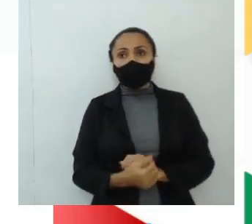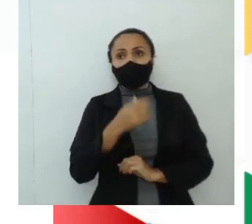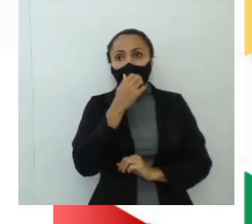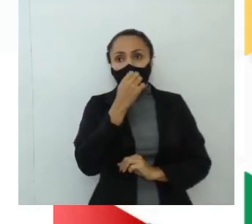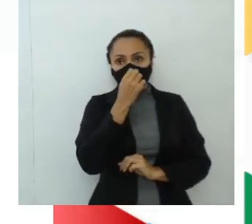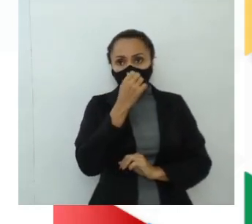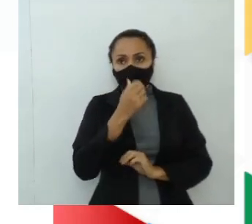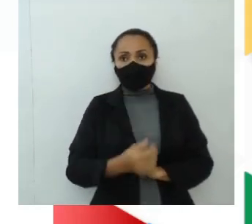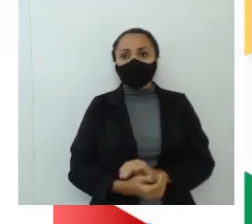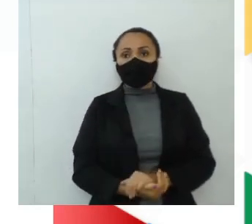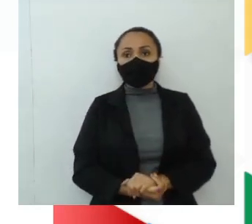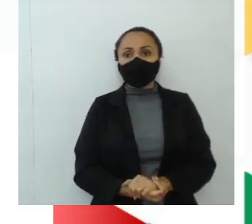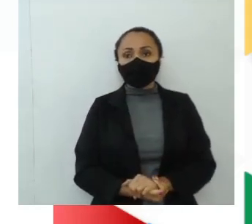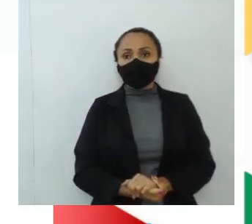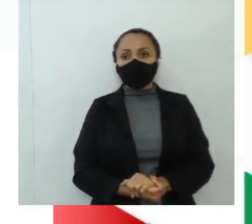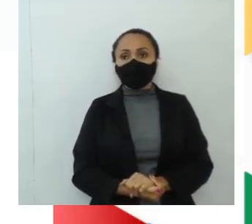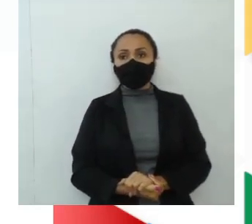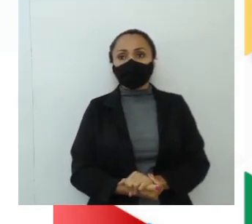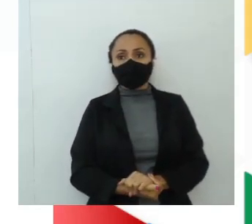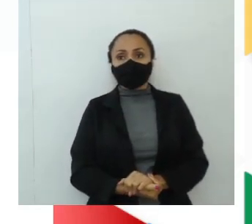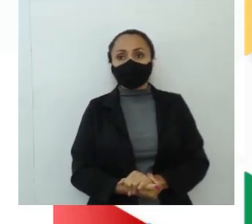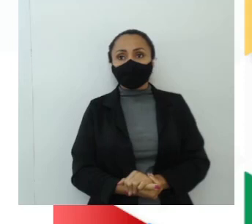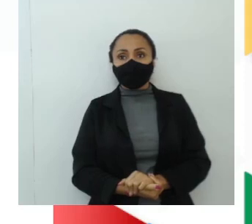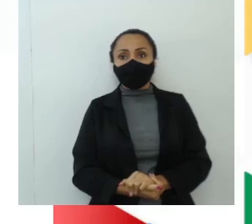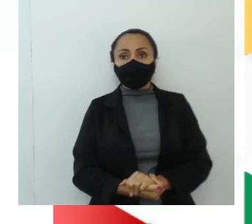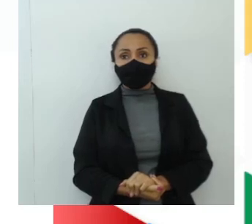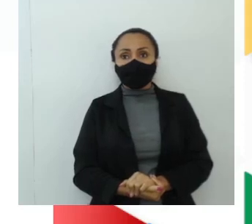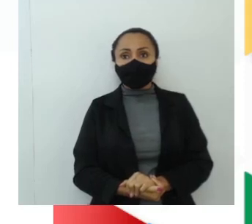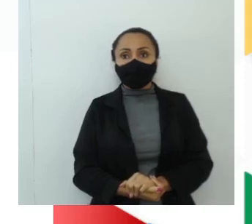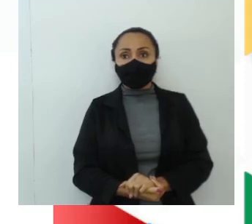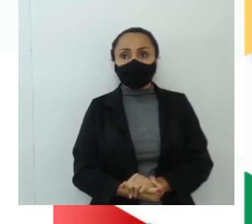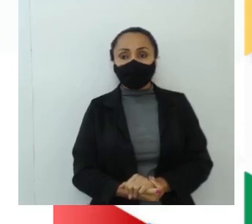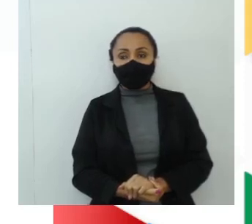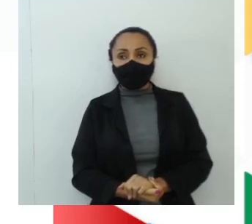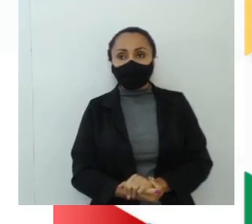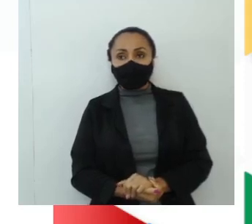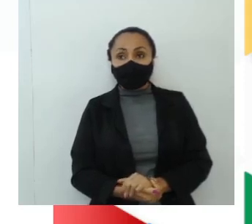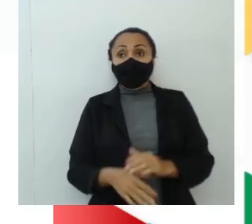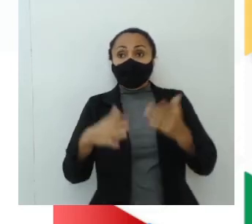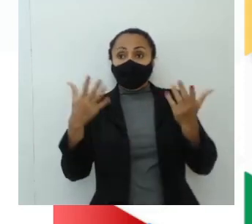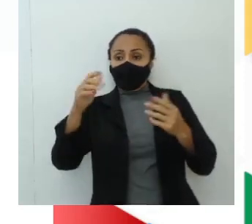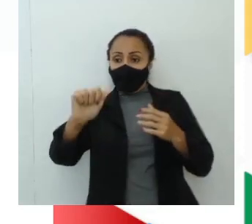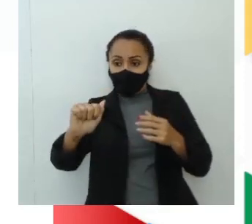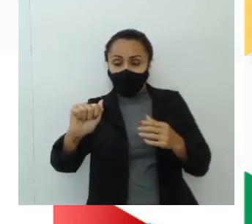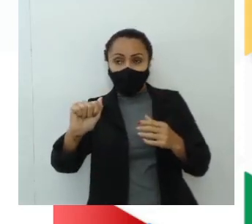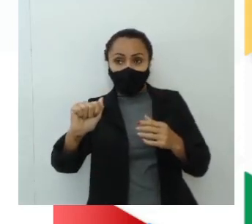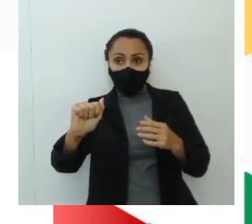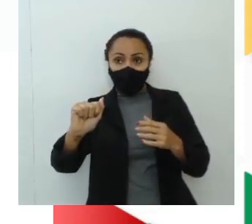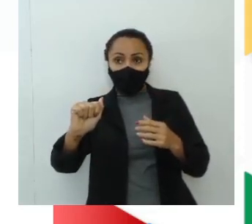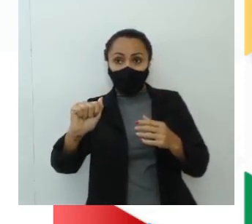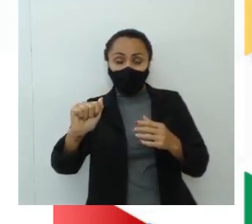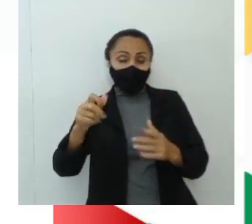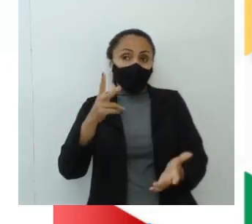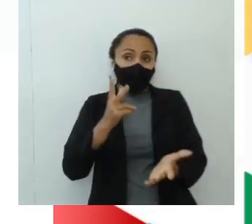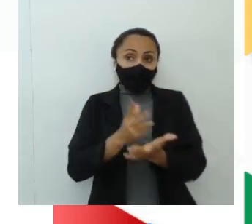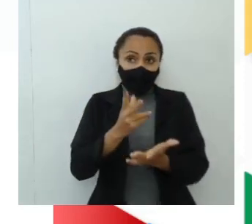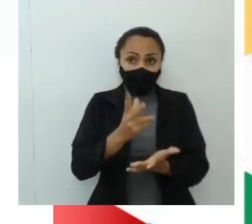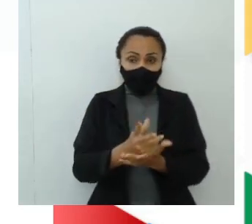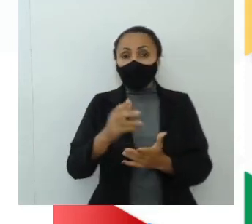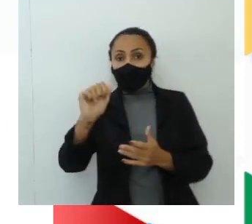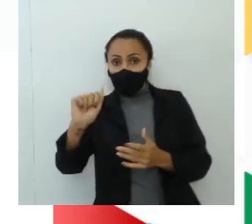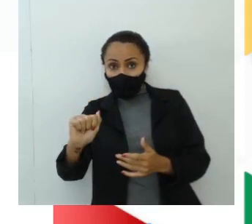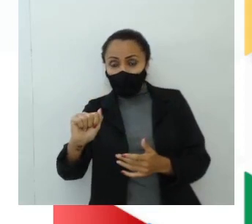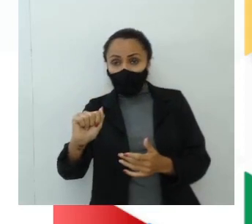sinal, X não. E quem era o vértice A, continua sendo o vértice